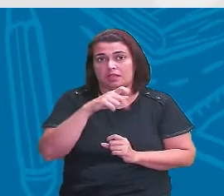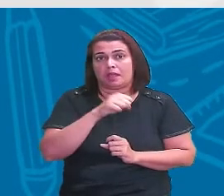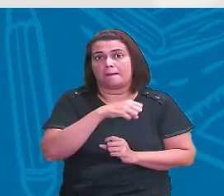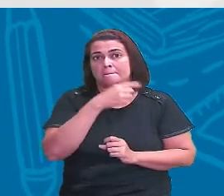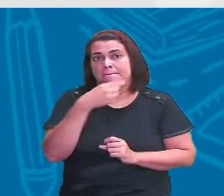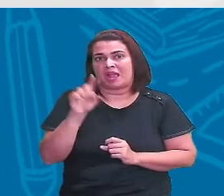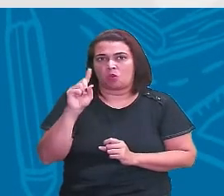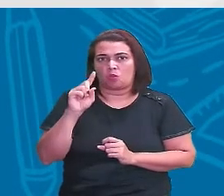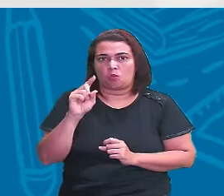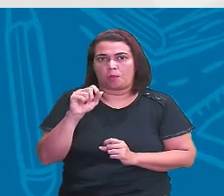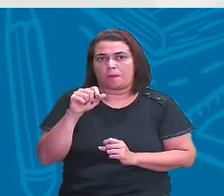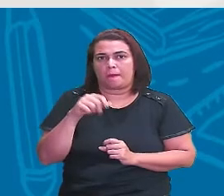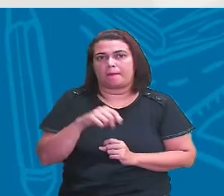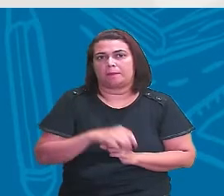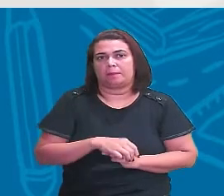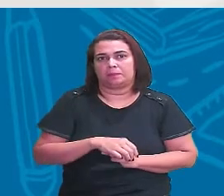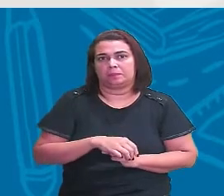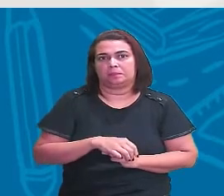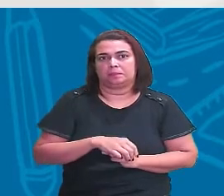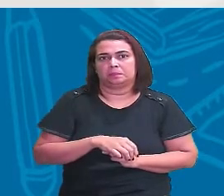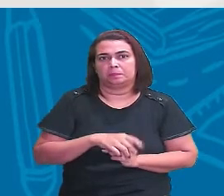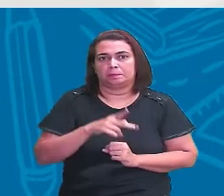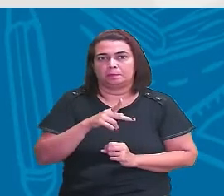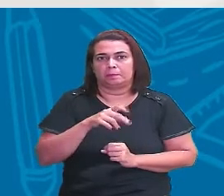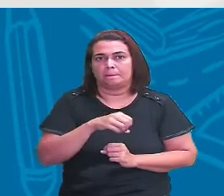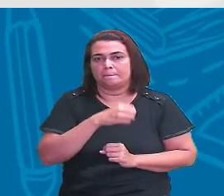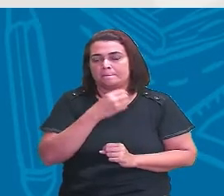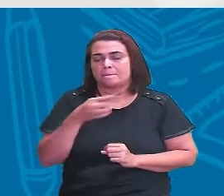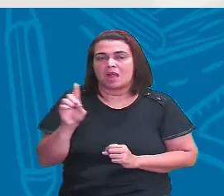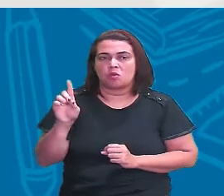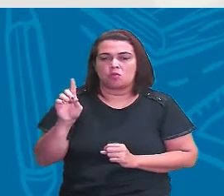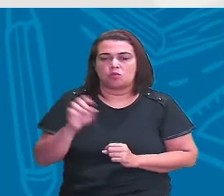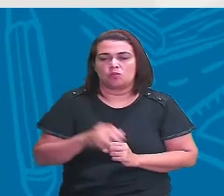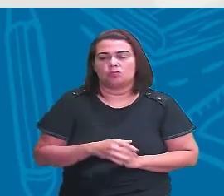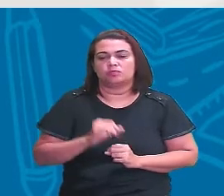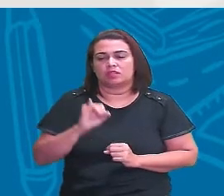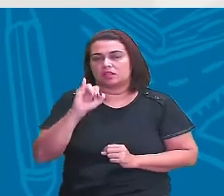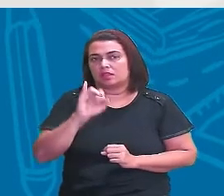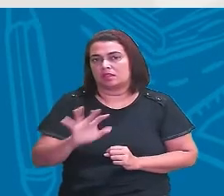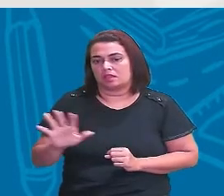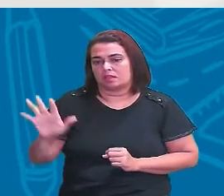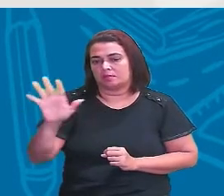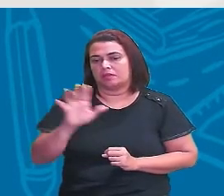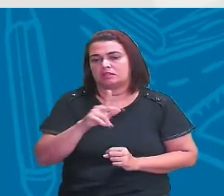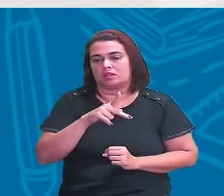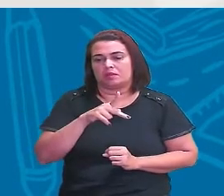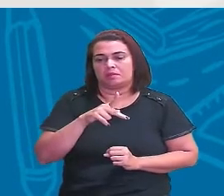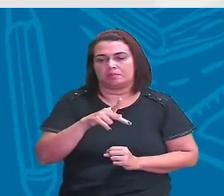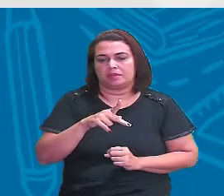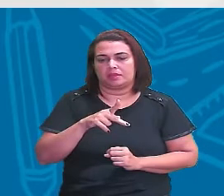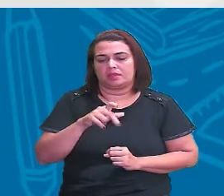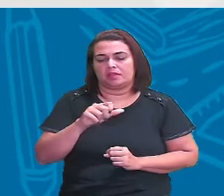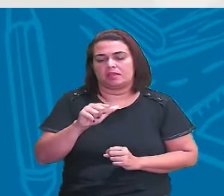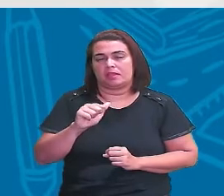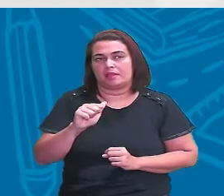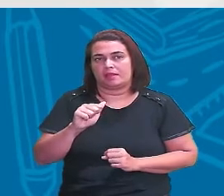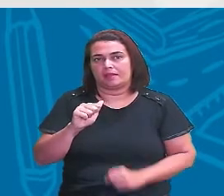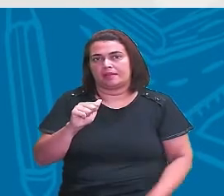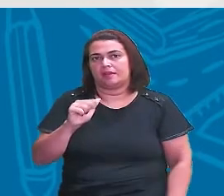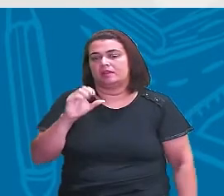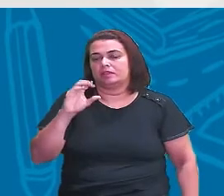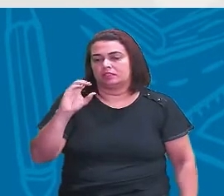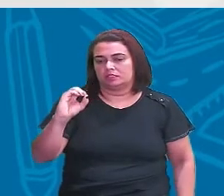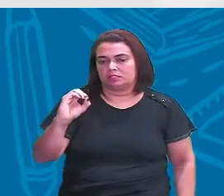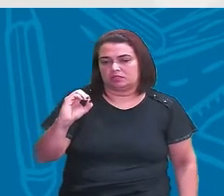não é? Que é a palavrinha da imagem, referente à imagem. Temos o P, o A